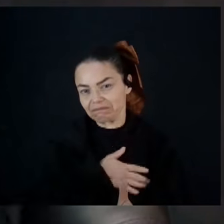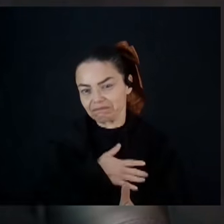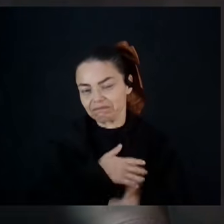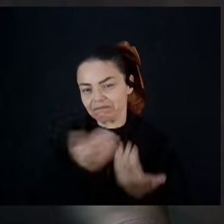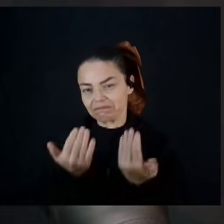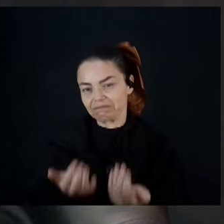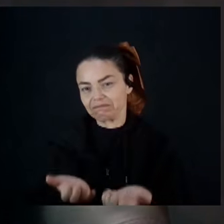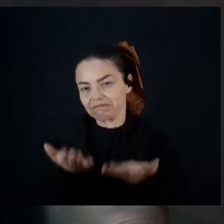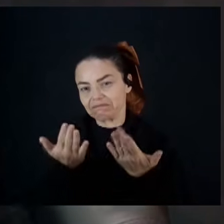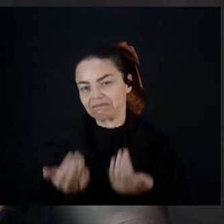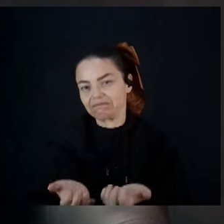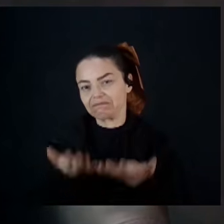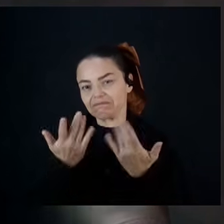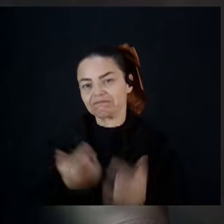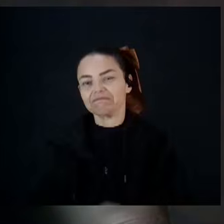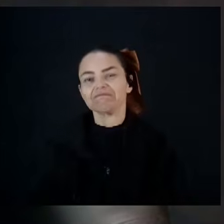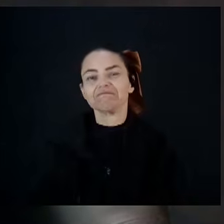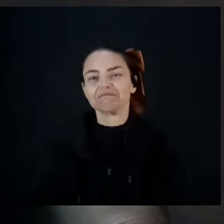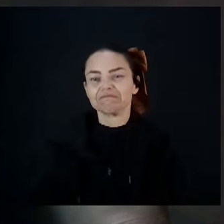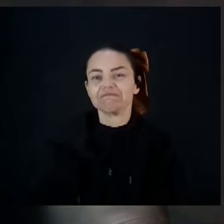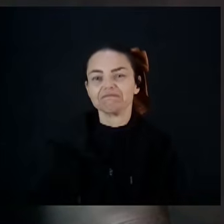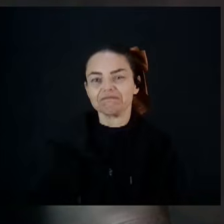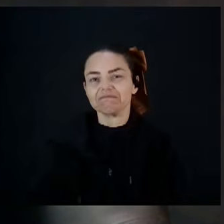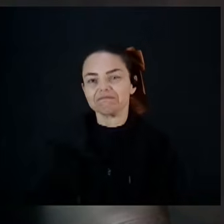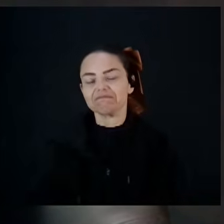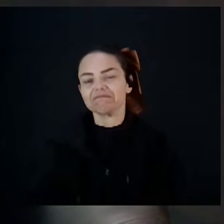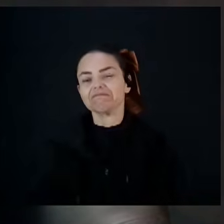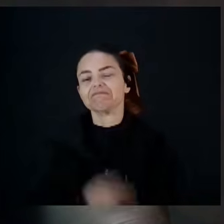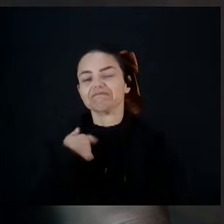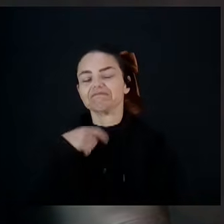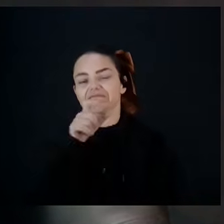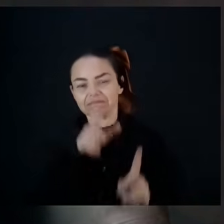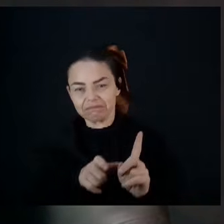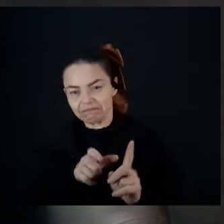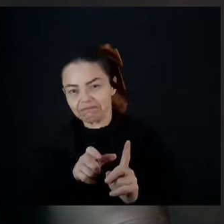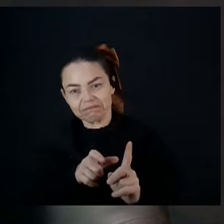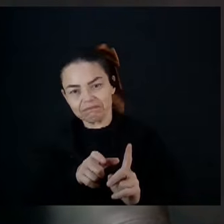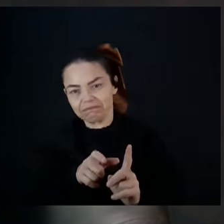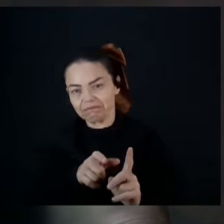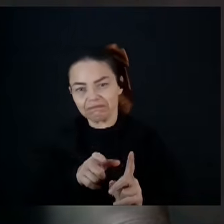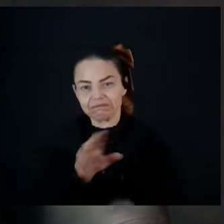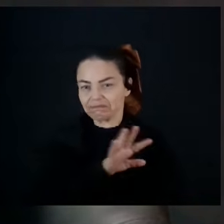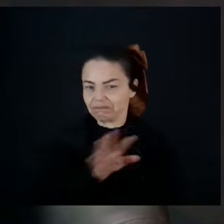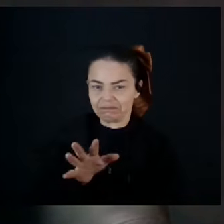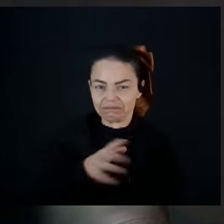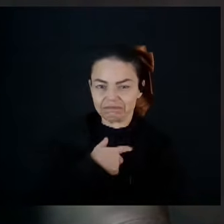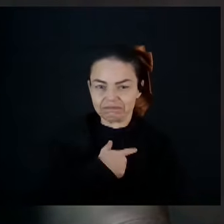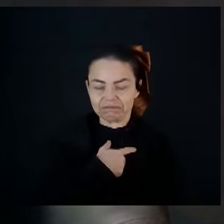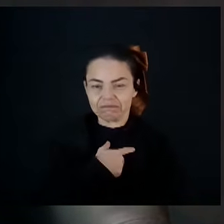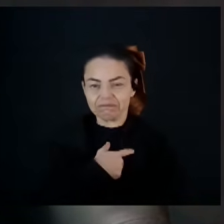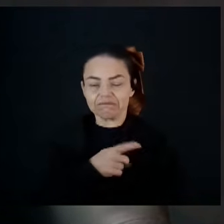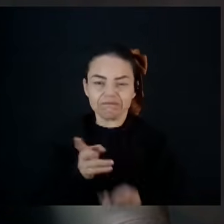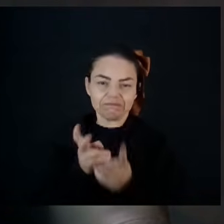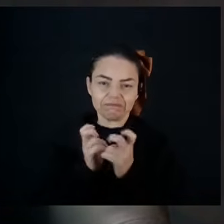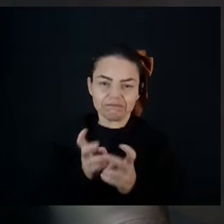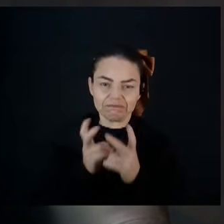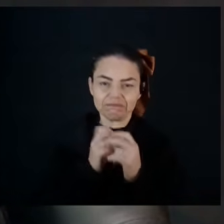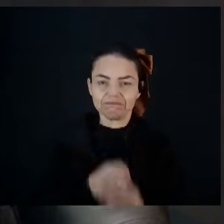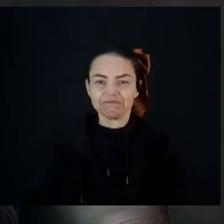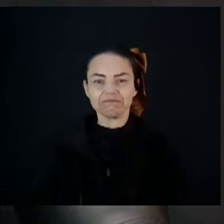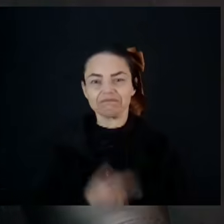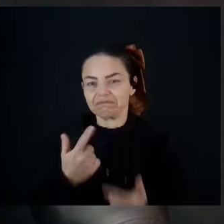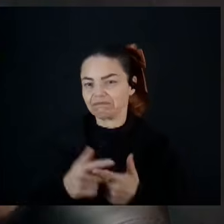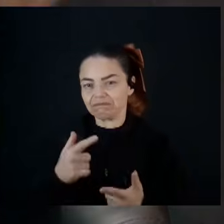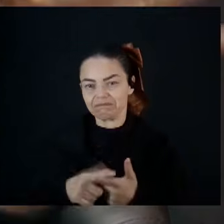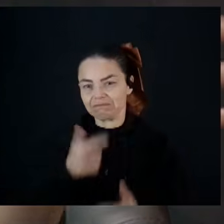isso, no sentido de que, tanto para aquela pessoa que não está sendo ouvida, não é porque você não tem